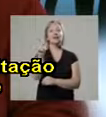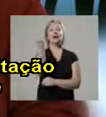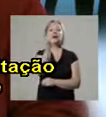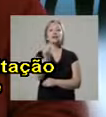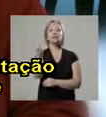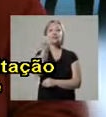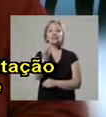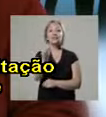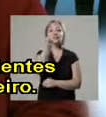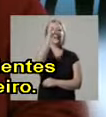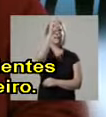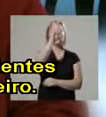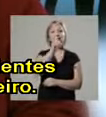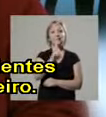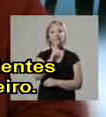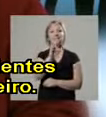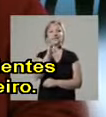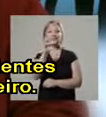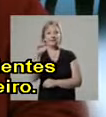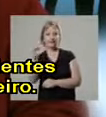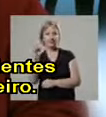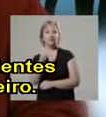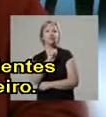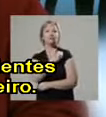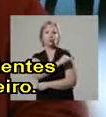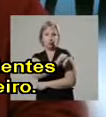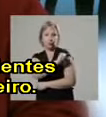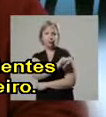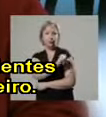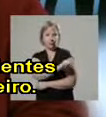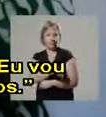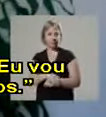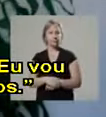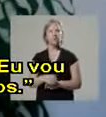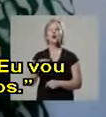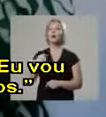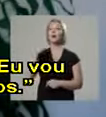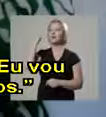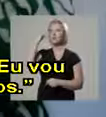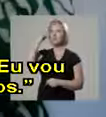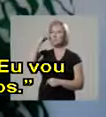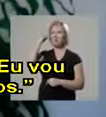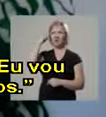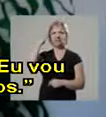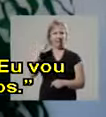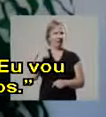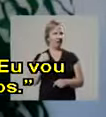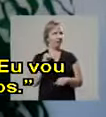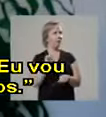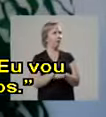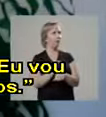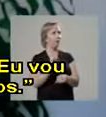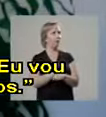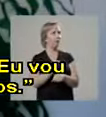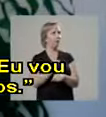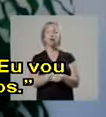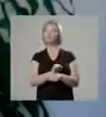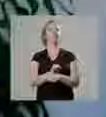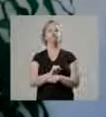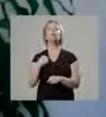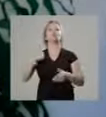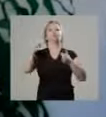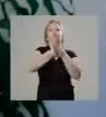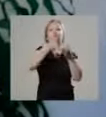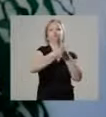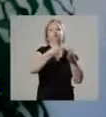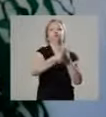que foi justamente a Associação dos Deficientes Físicos do Rio de Janeiro. Aí eu falei, quer saber? Eu vou atrás dos meus direitos.